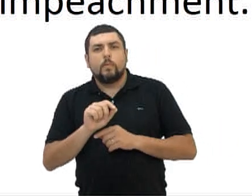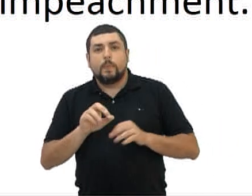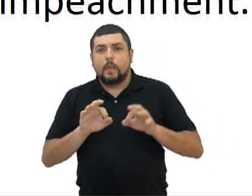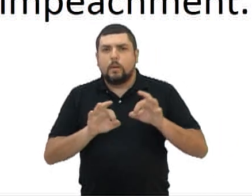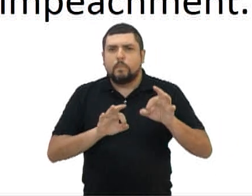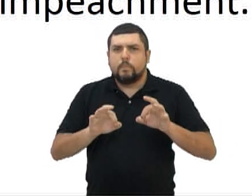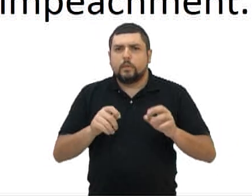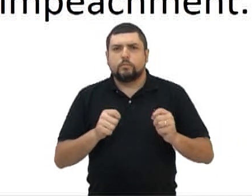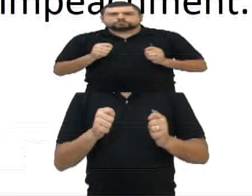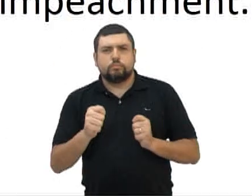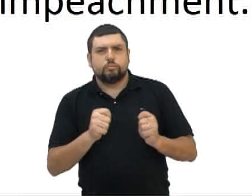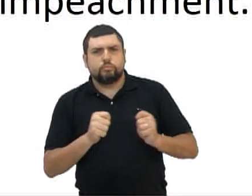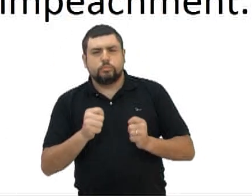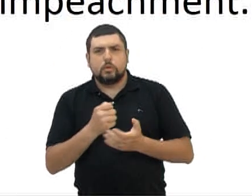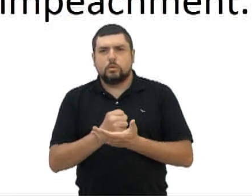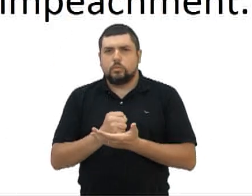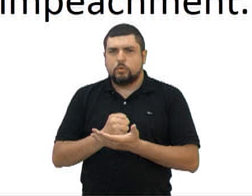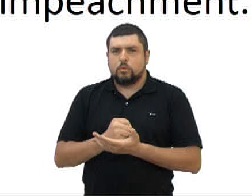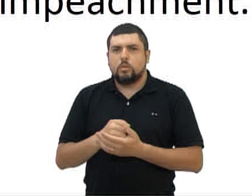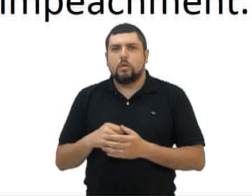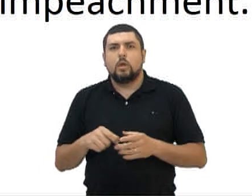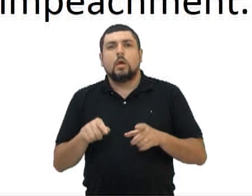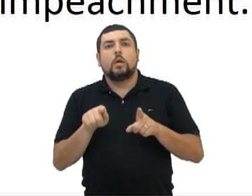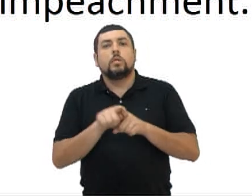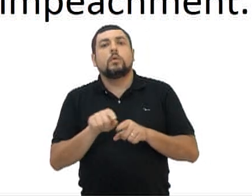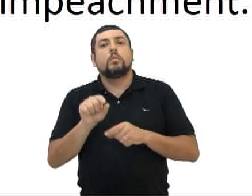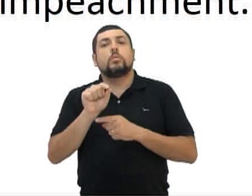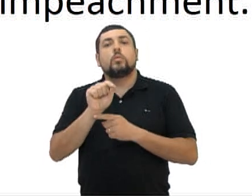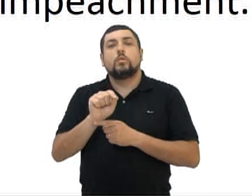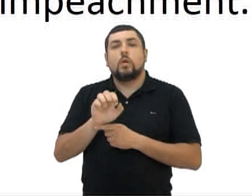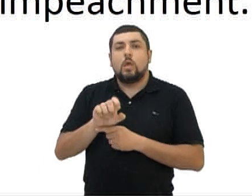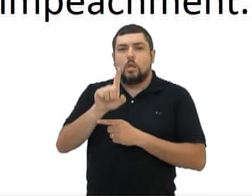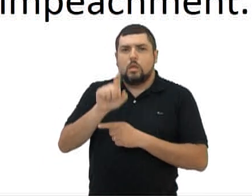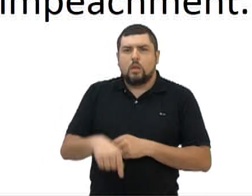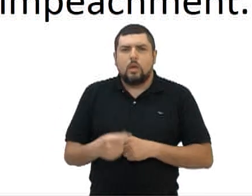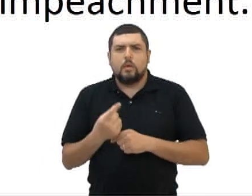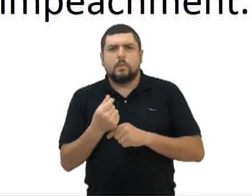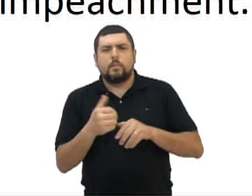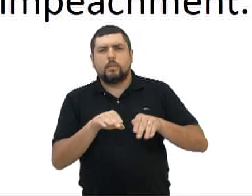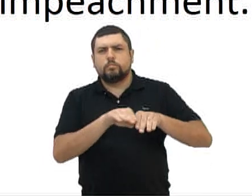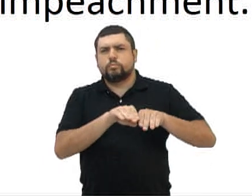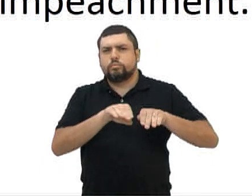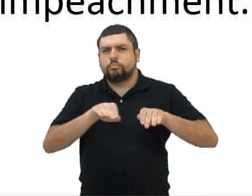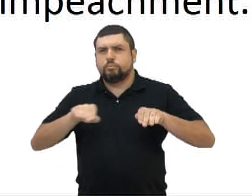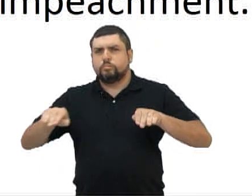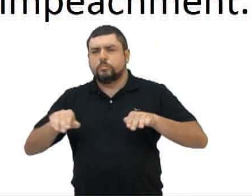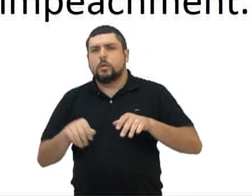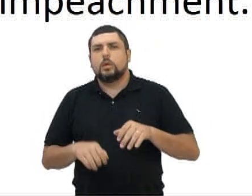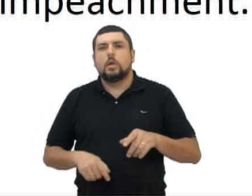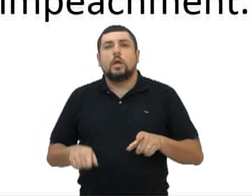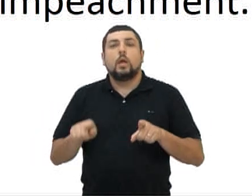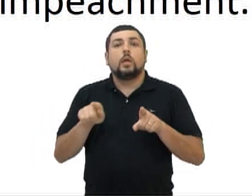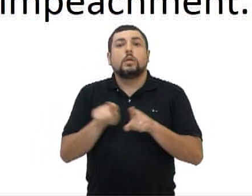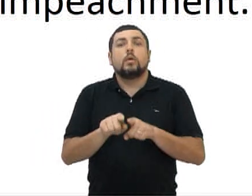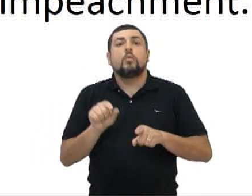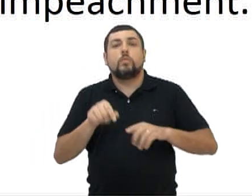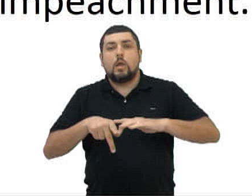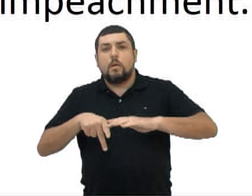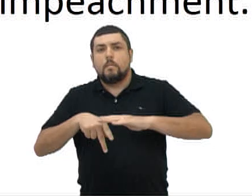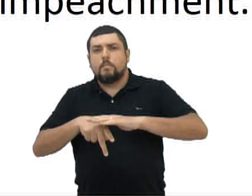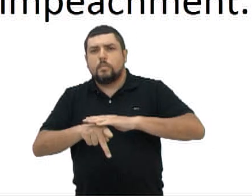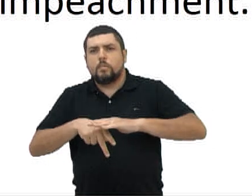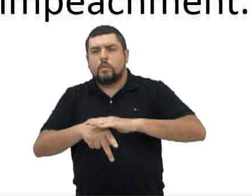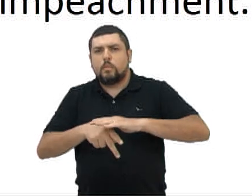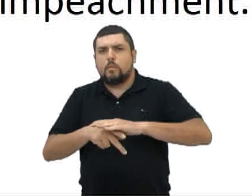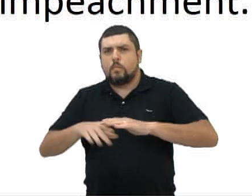econômico, que é o Plano Collor, que vai ser responsável pelo congelamento de preços e salários e confisco das poupanças, o